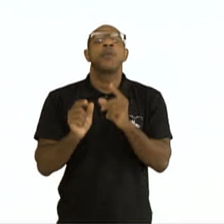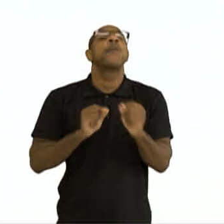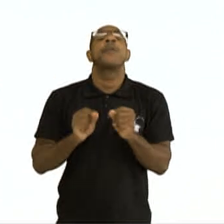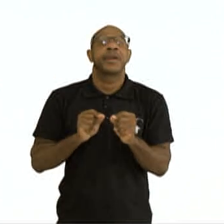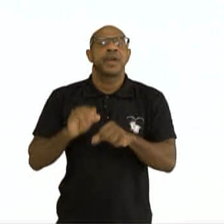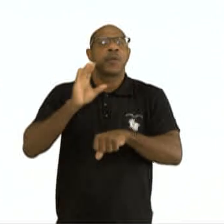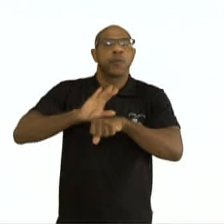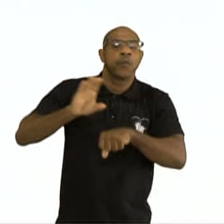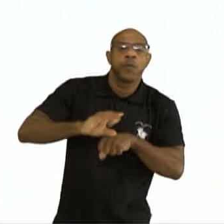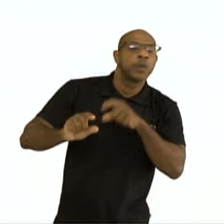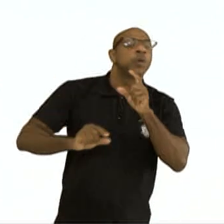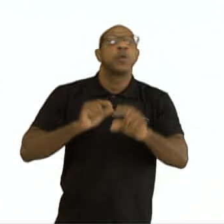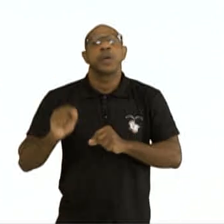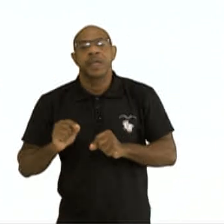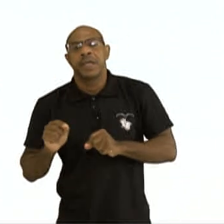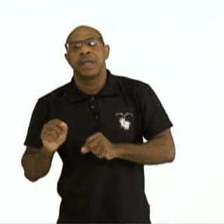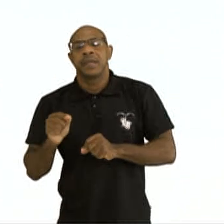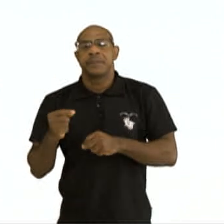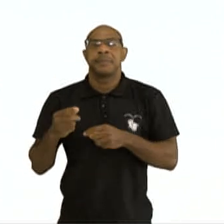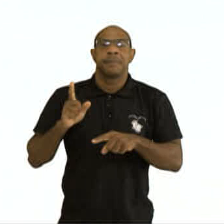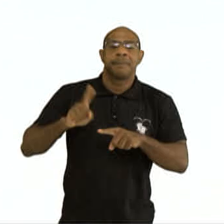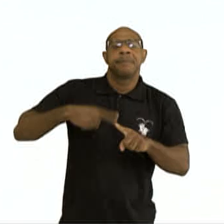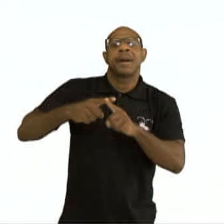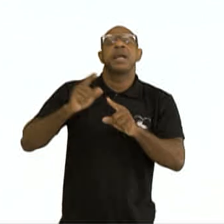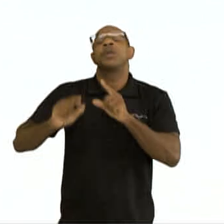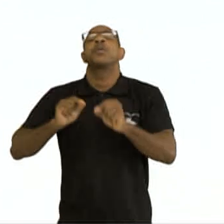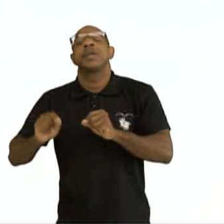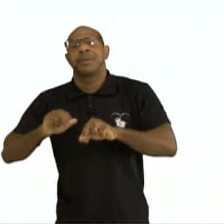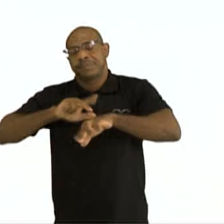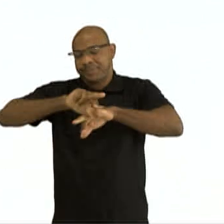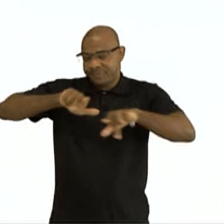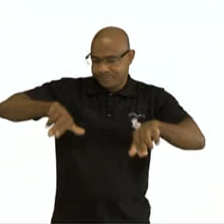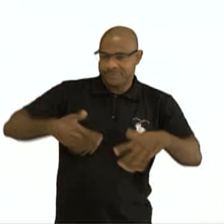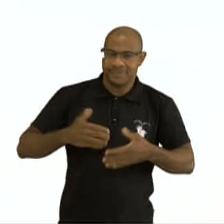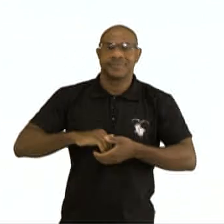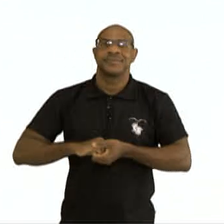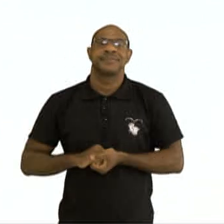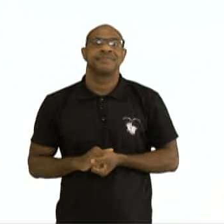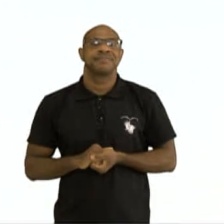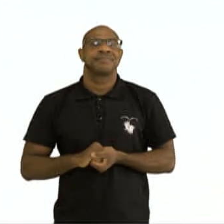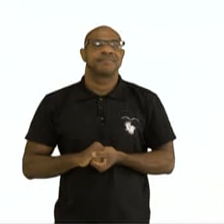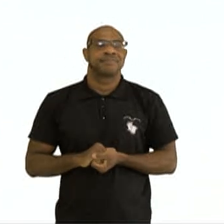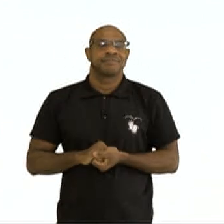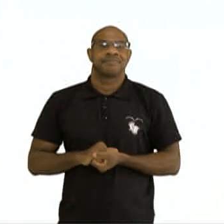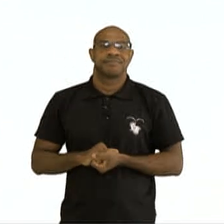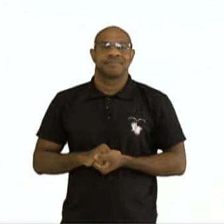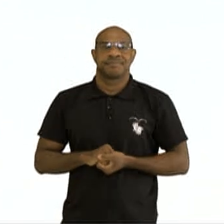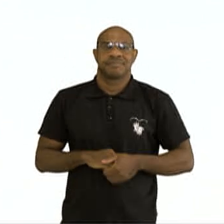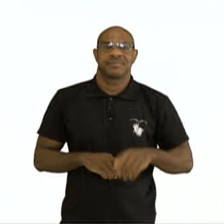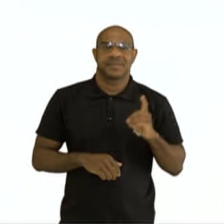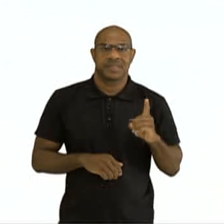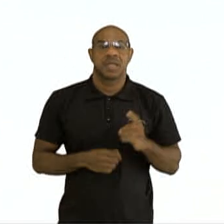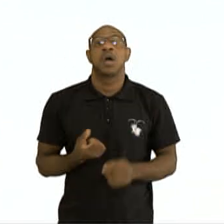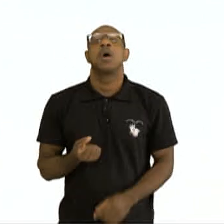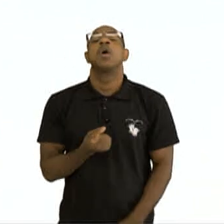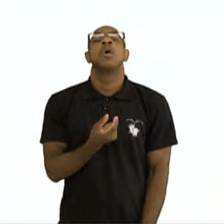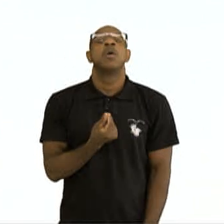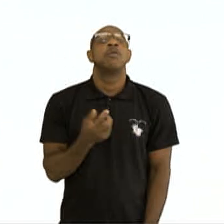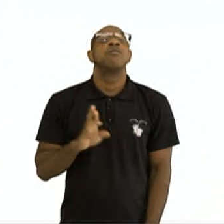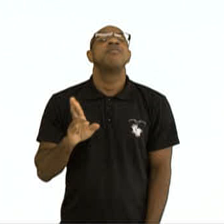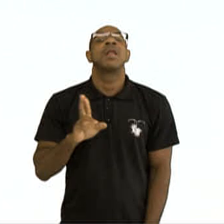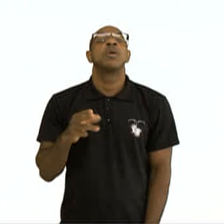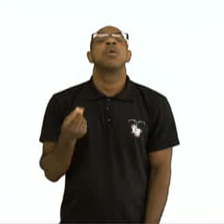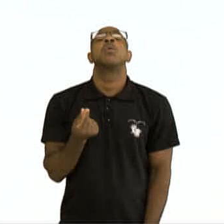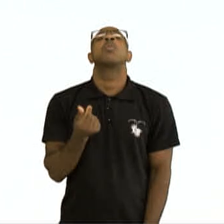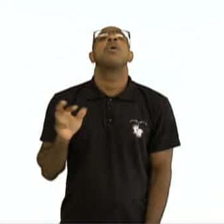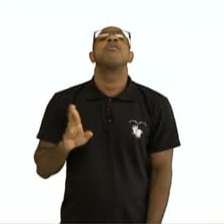trips package, health insurance and equipment. Mais de uma vai ser certo, ok? How much is it? Quanto custa? And how